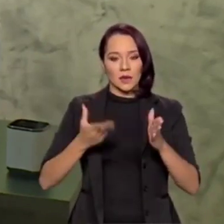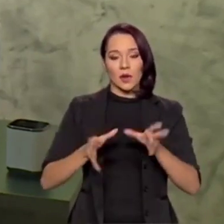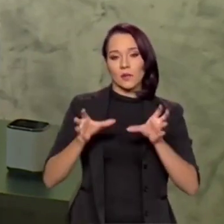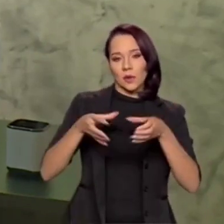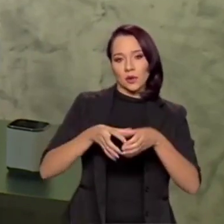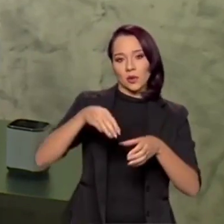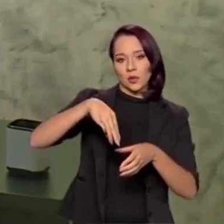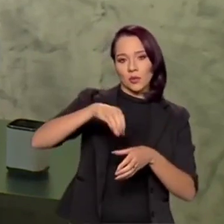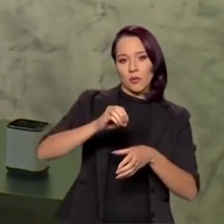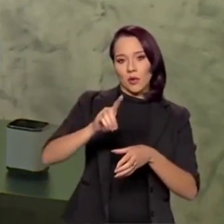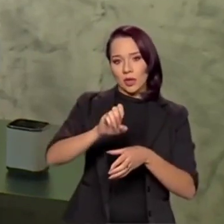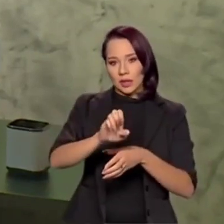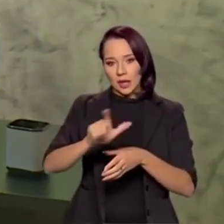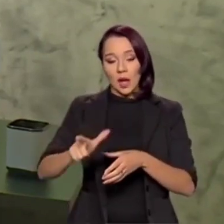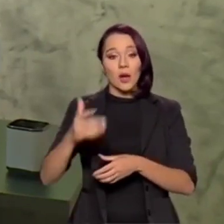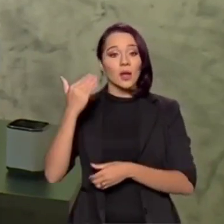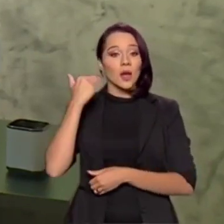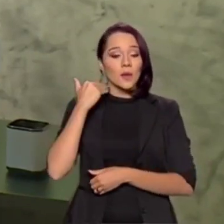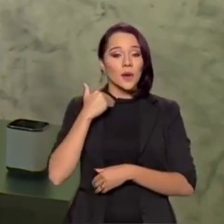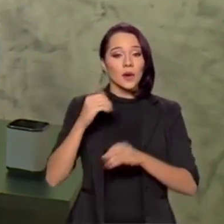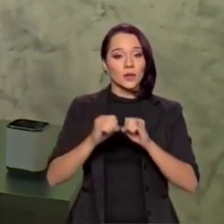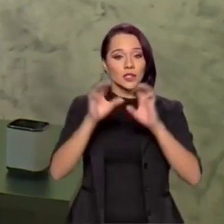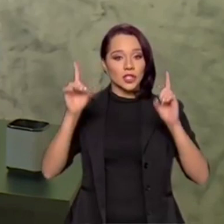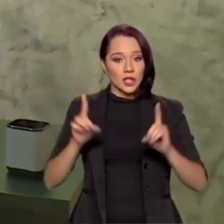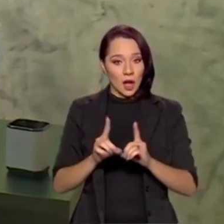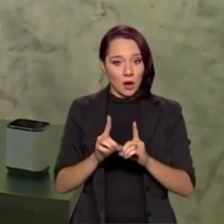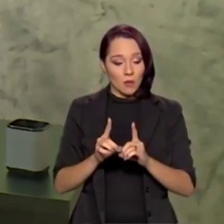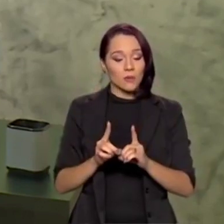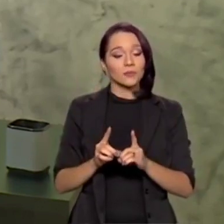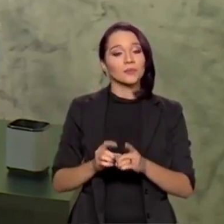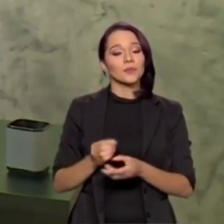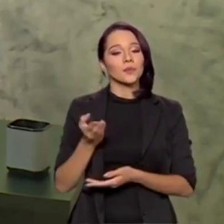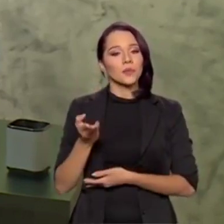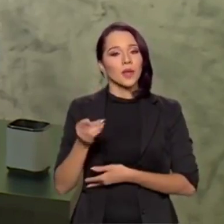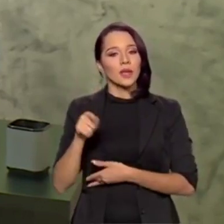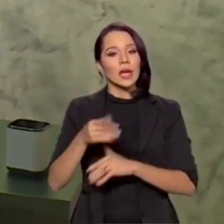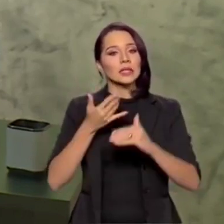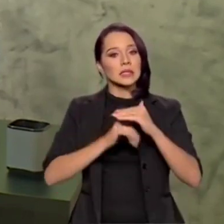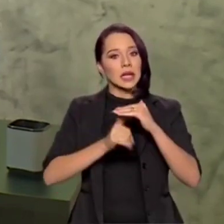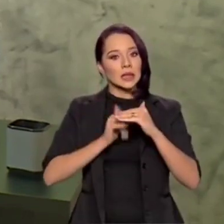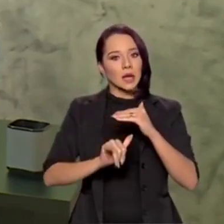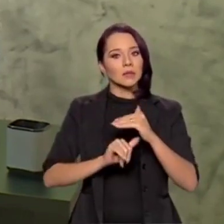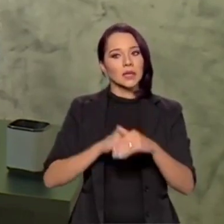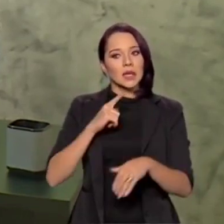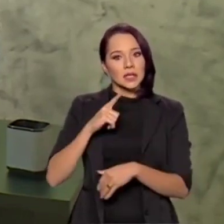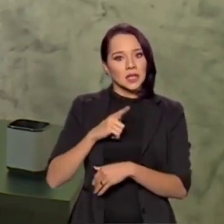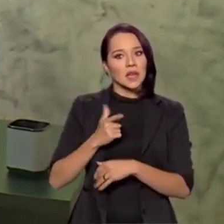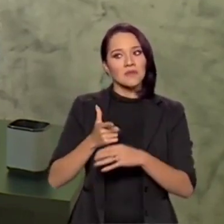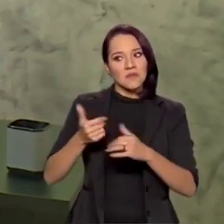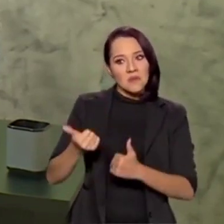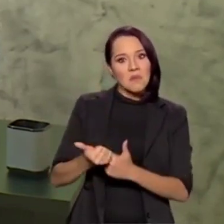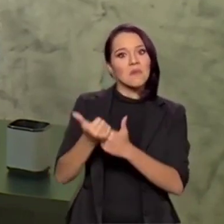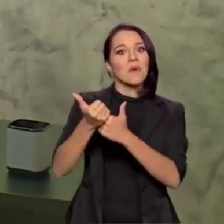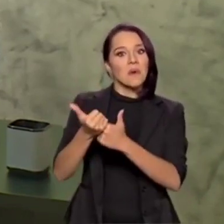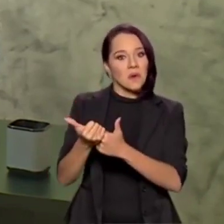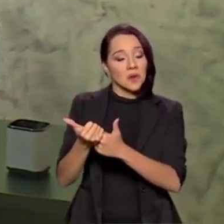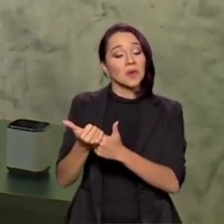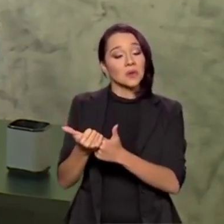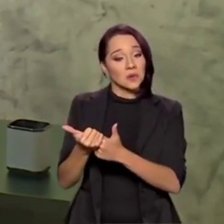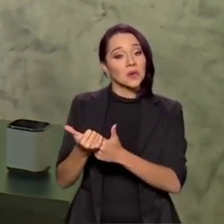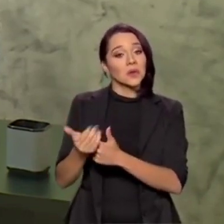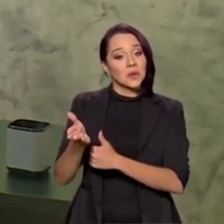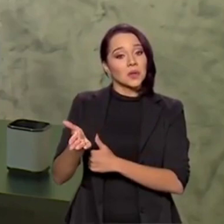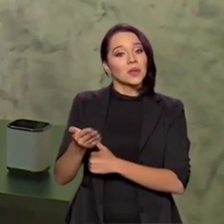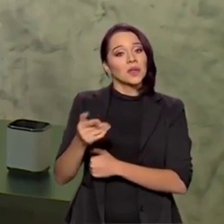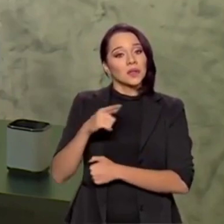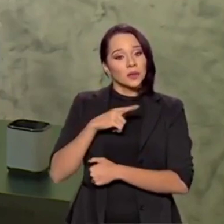Grupo Modal, né, um banco digital, e essa startup recebeu aí um grande aporte por